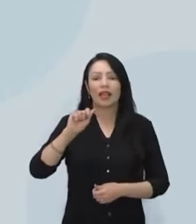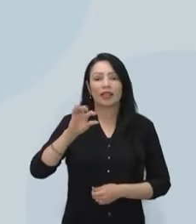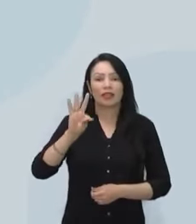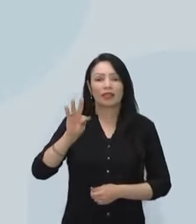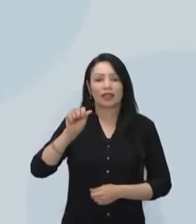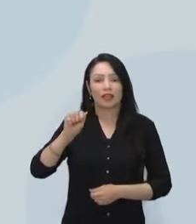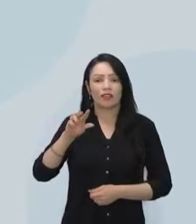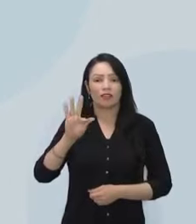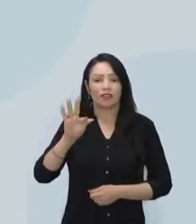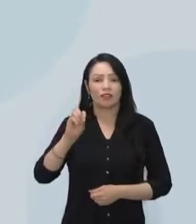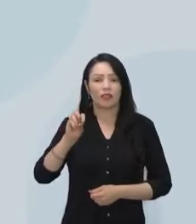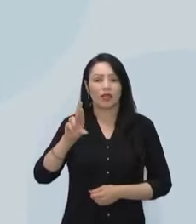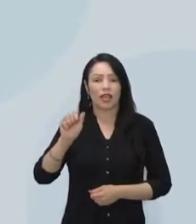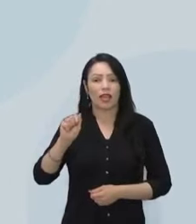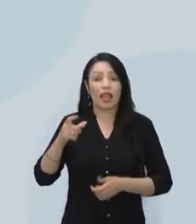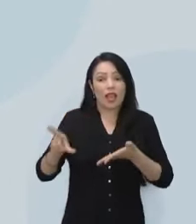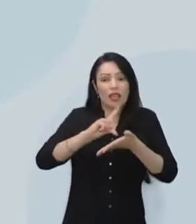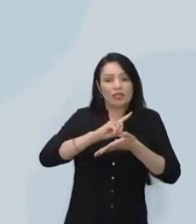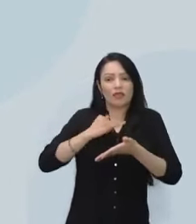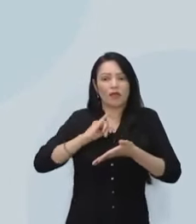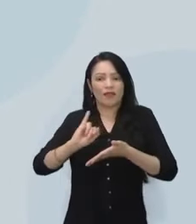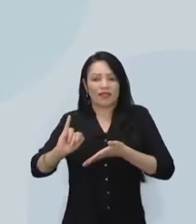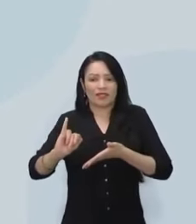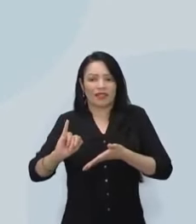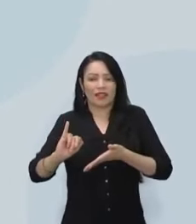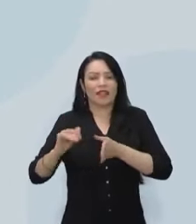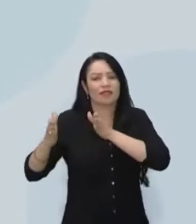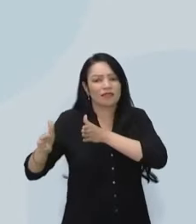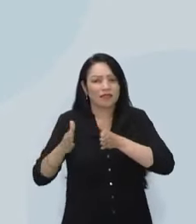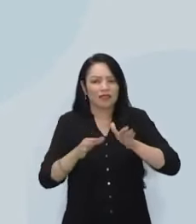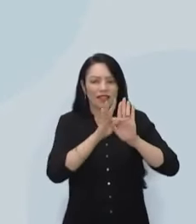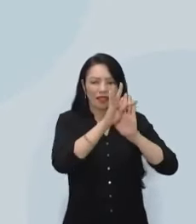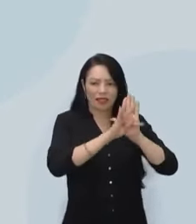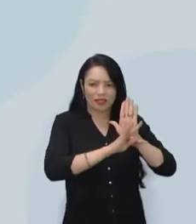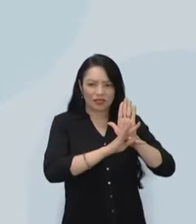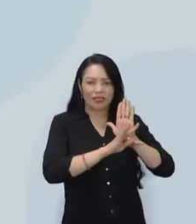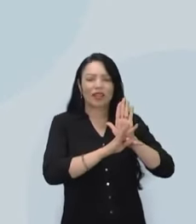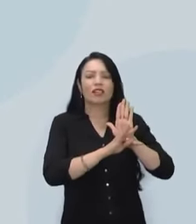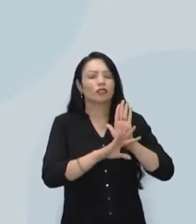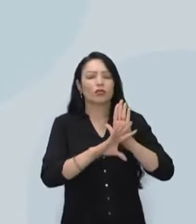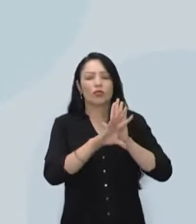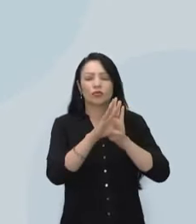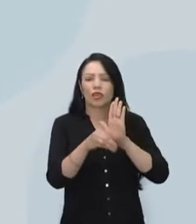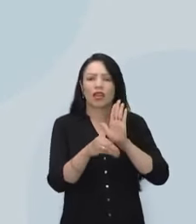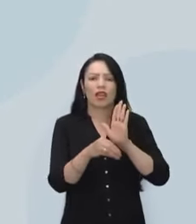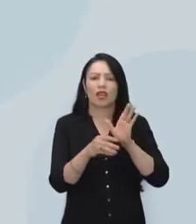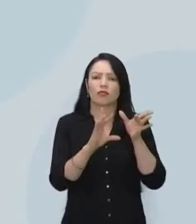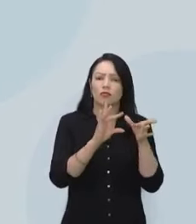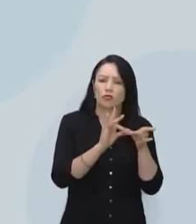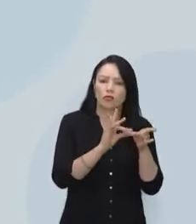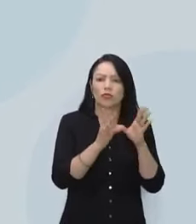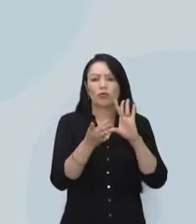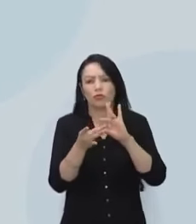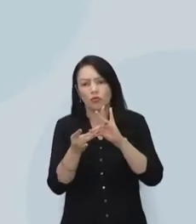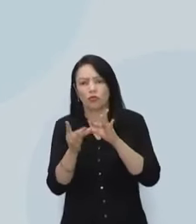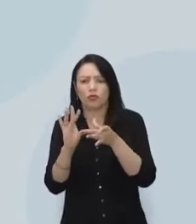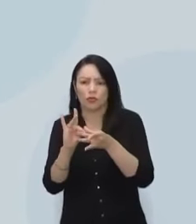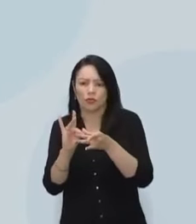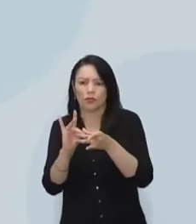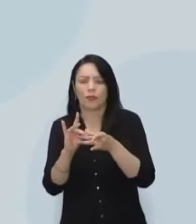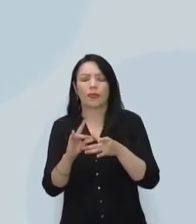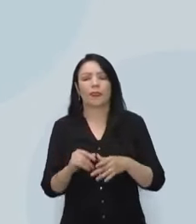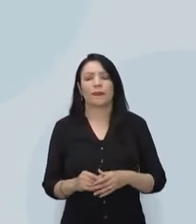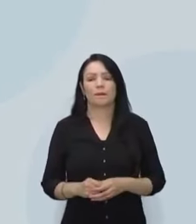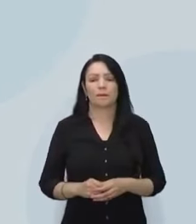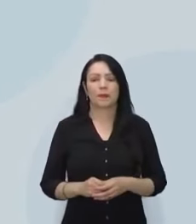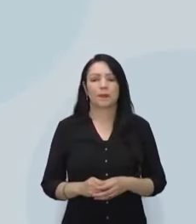antecipa alguma coisa com uma palavra. E os organizadores textuais, que são todas as outras conjunções, os coesivos, né? Então, é